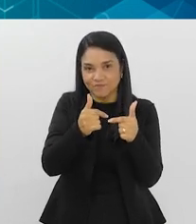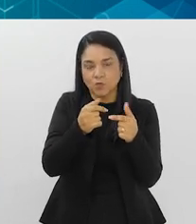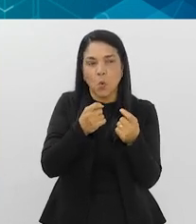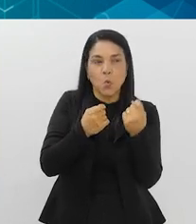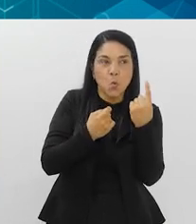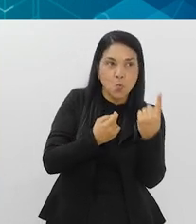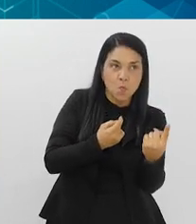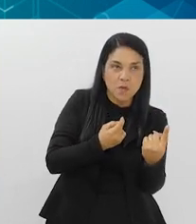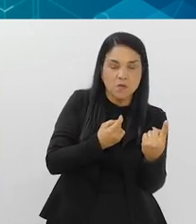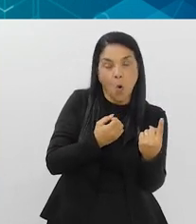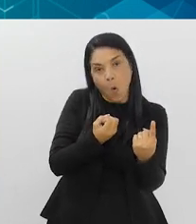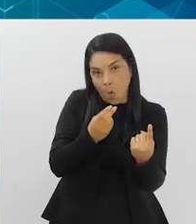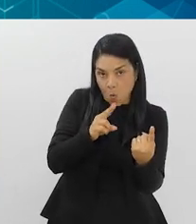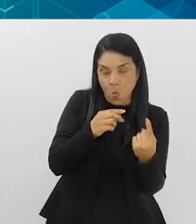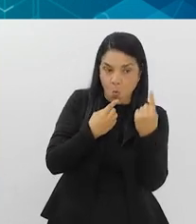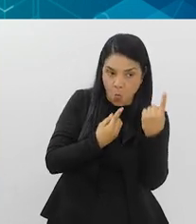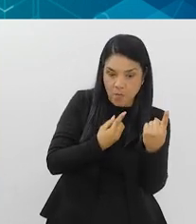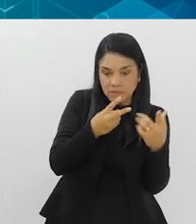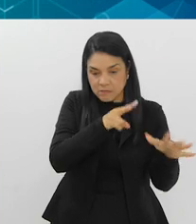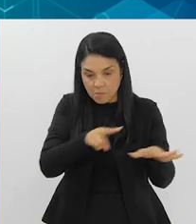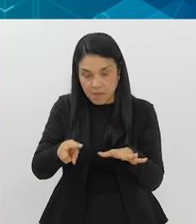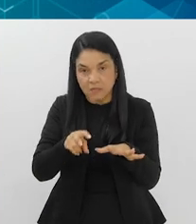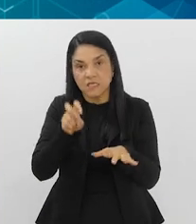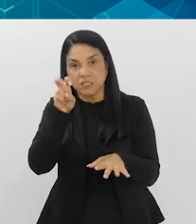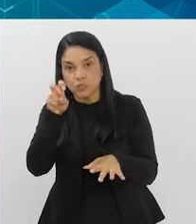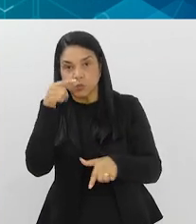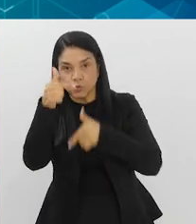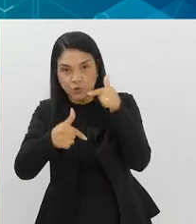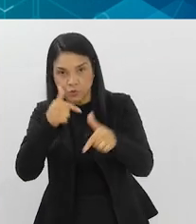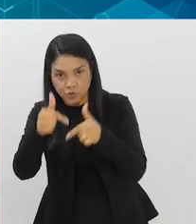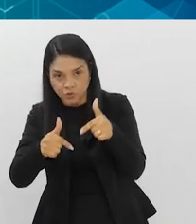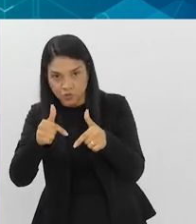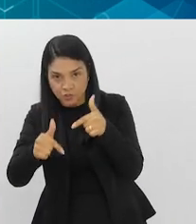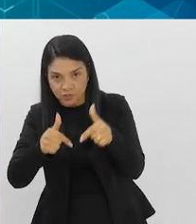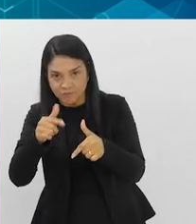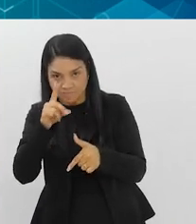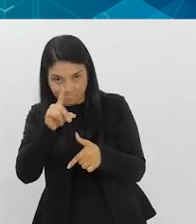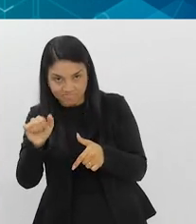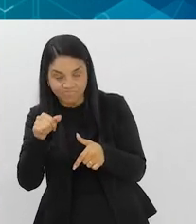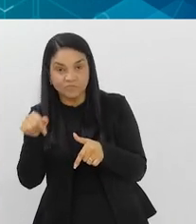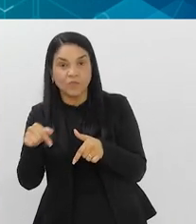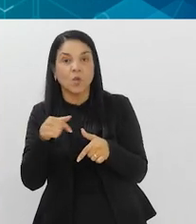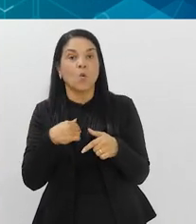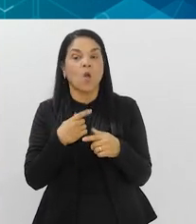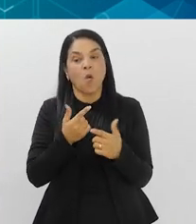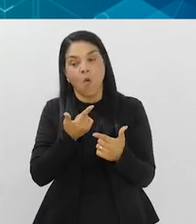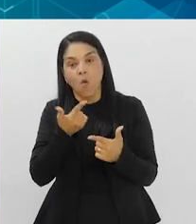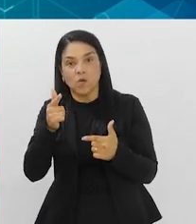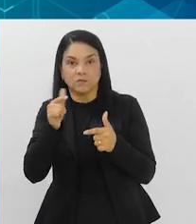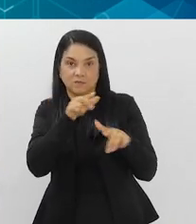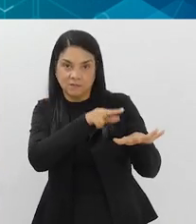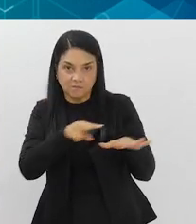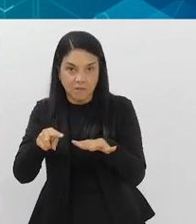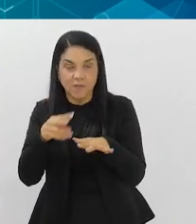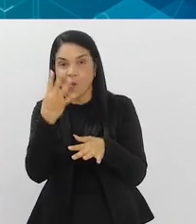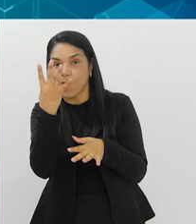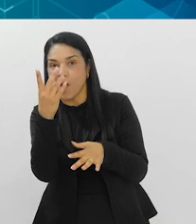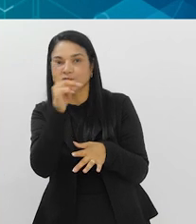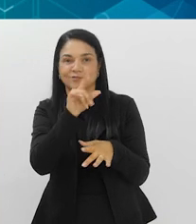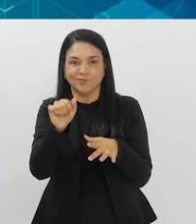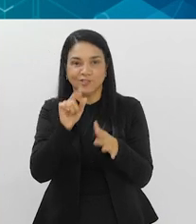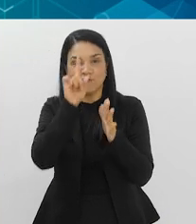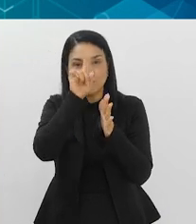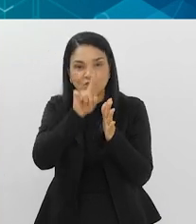ou alternando uma semana se trabalha 5 dias, outra trabalha 4, para que aos poucos consiga ter essa redução